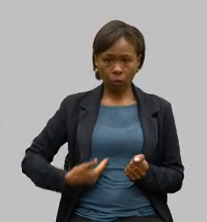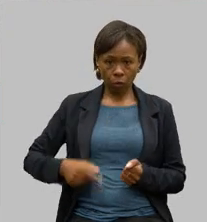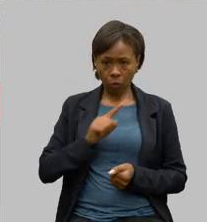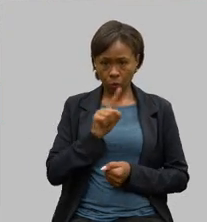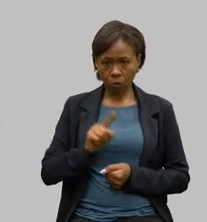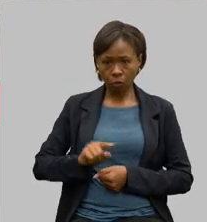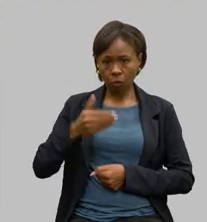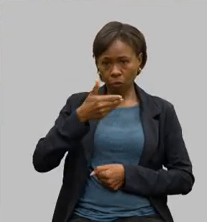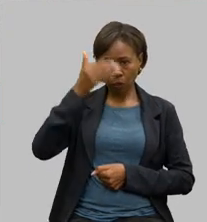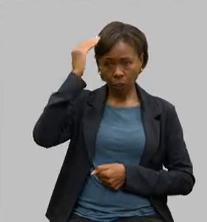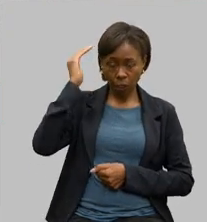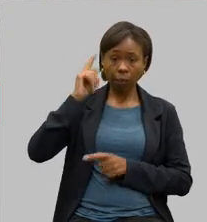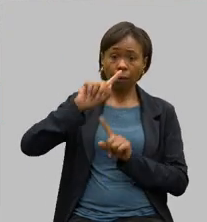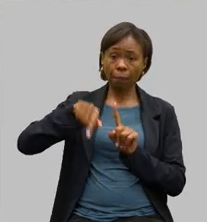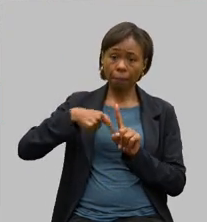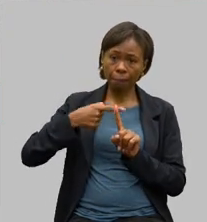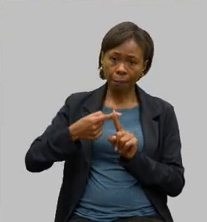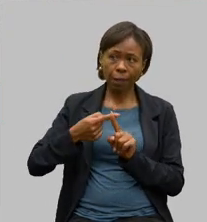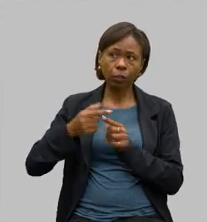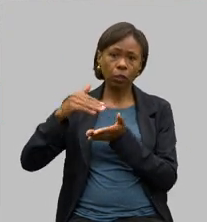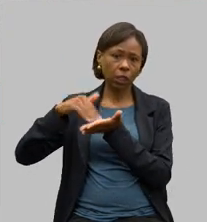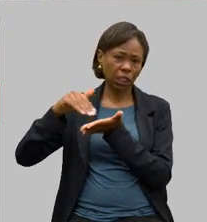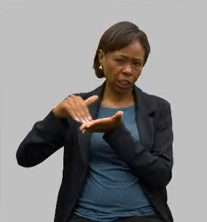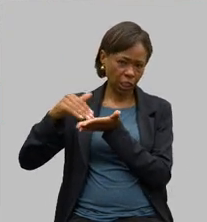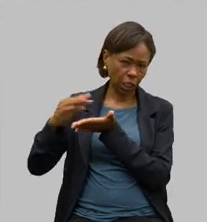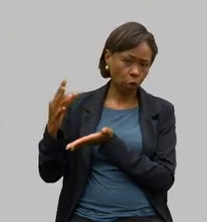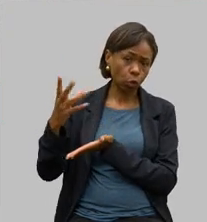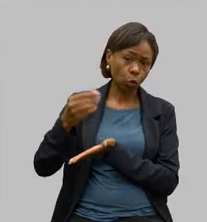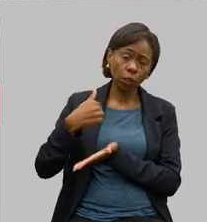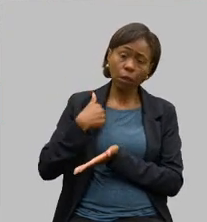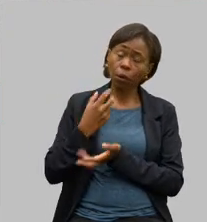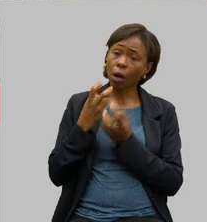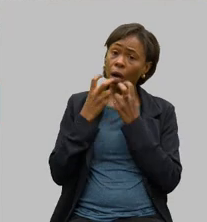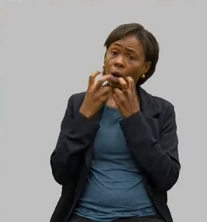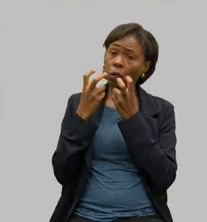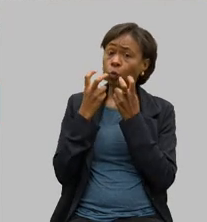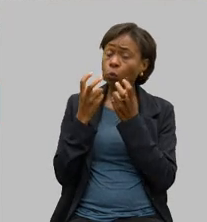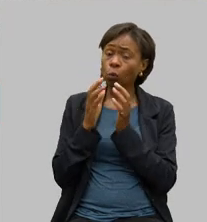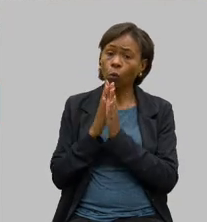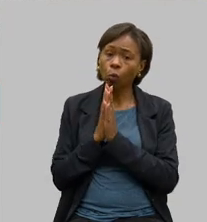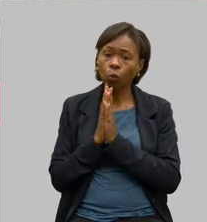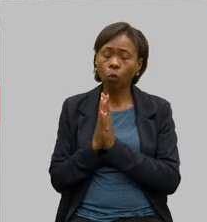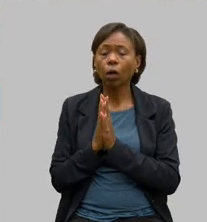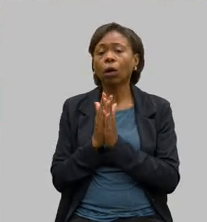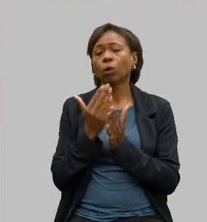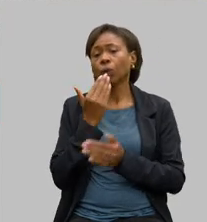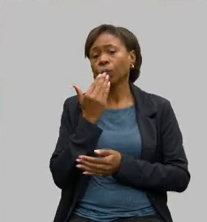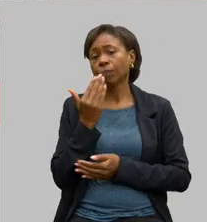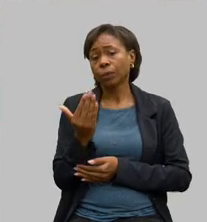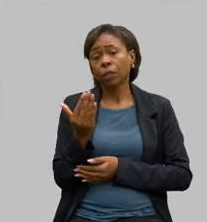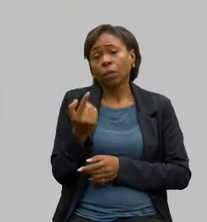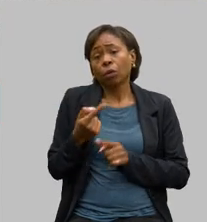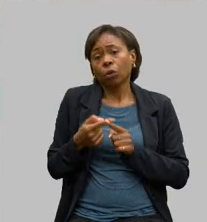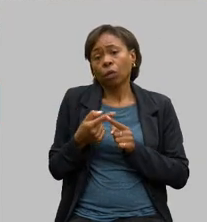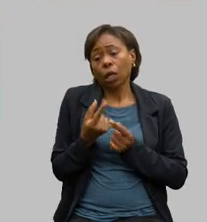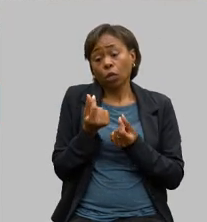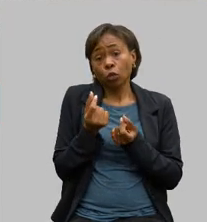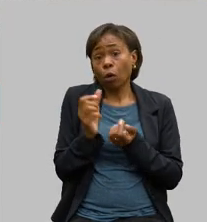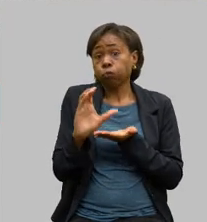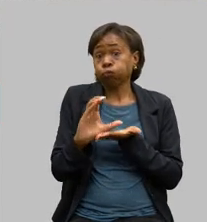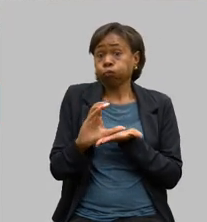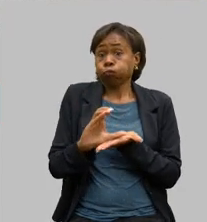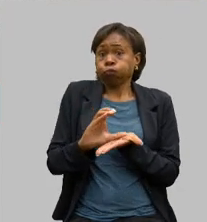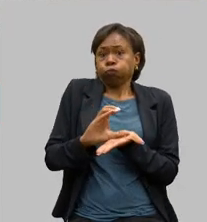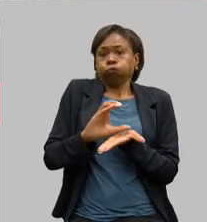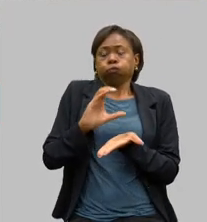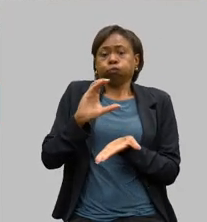também com secretários estdos eu realmente fiz um pedido de socorro porque é um recurso de volume os servidores da